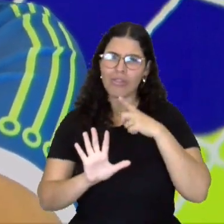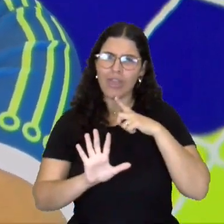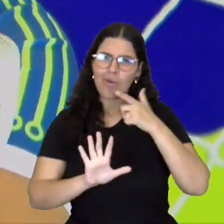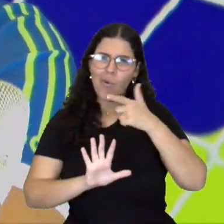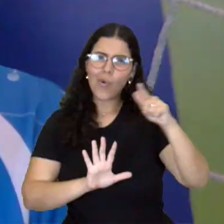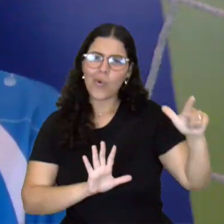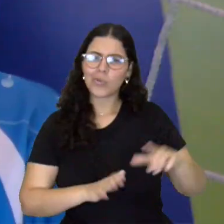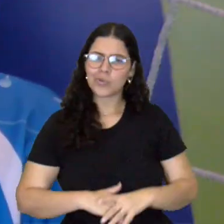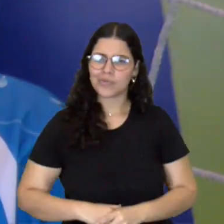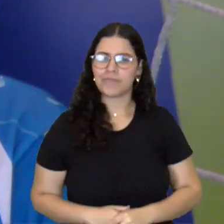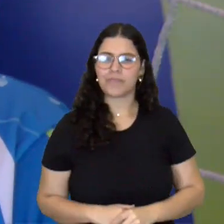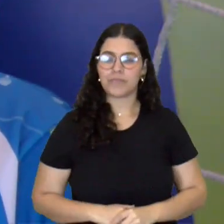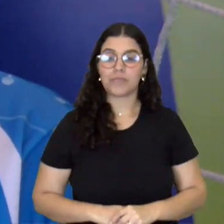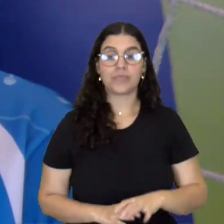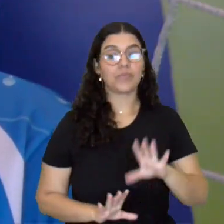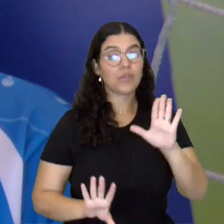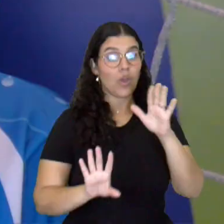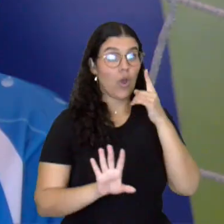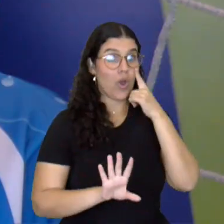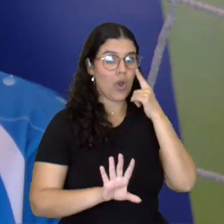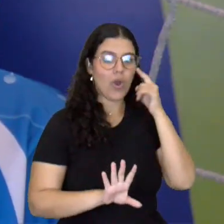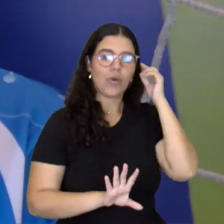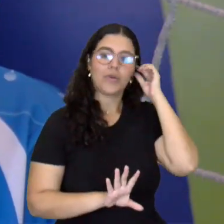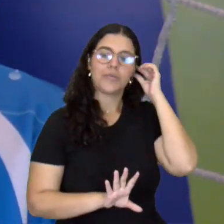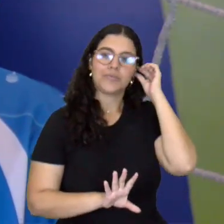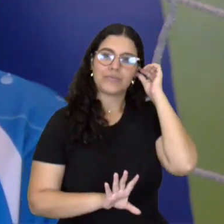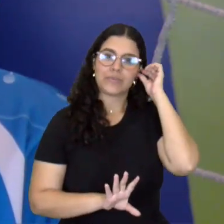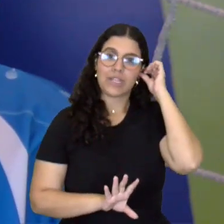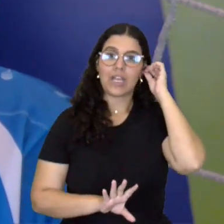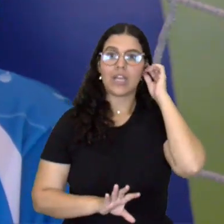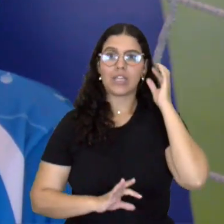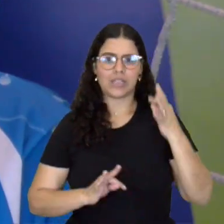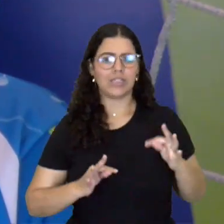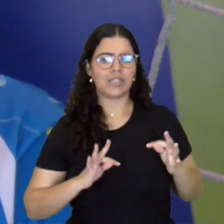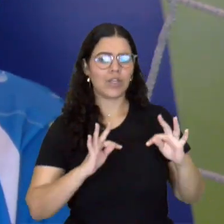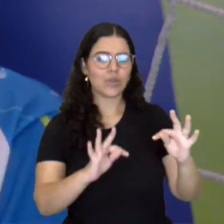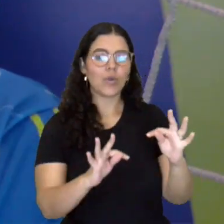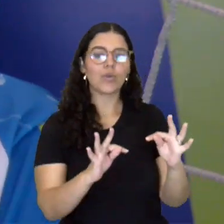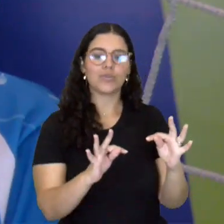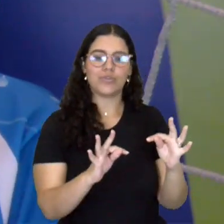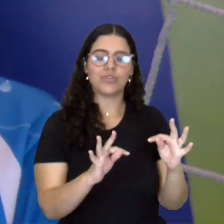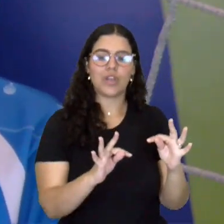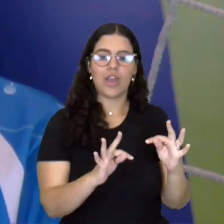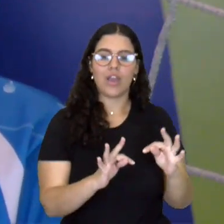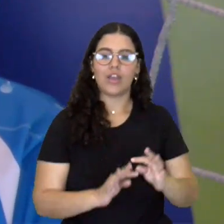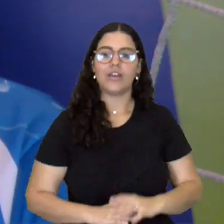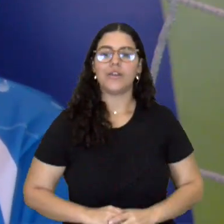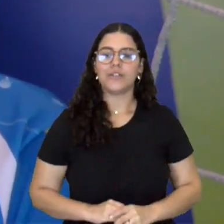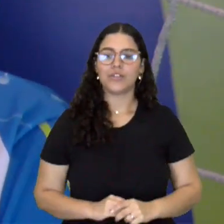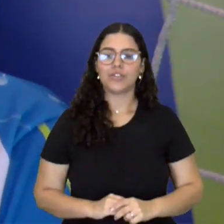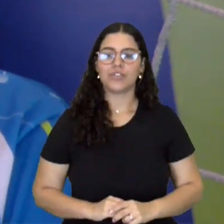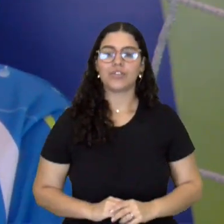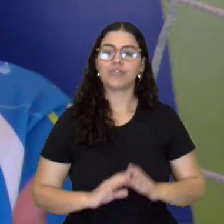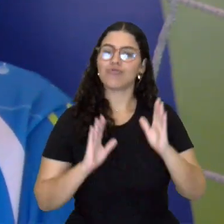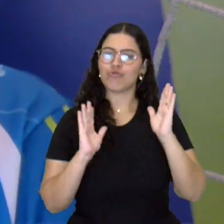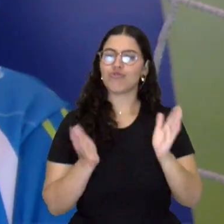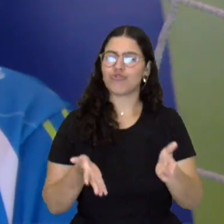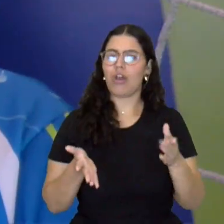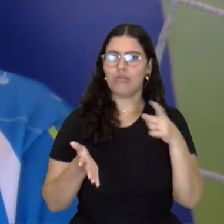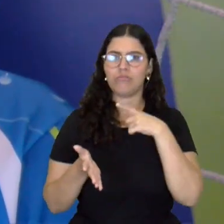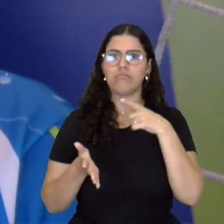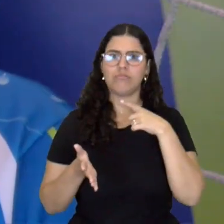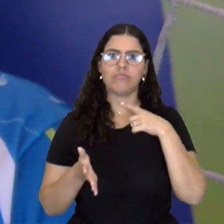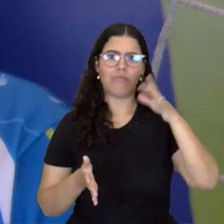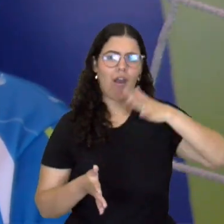robôs? Assim, a tecnologia, no geral, ela já vem aí abrangendo várias